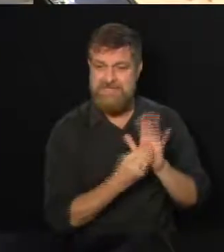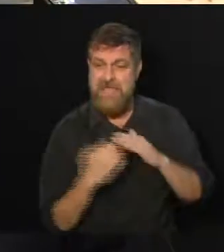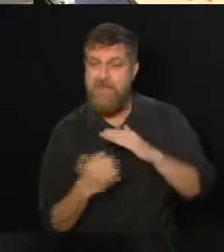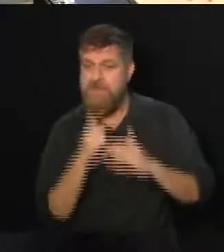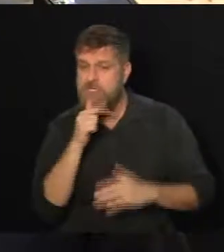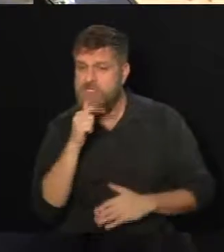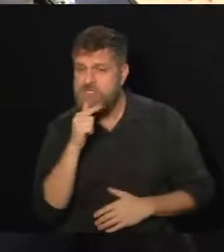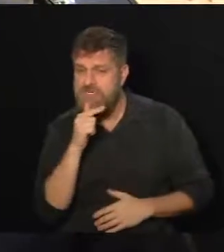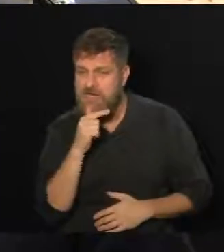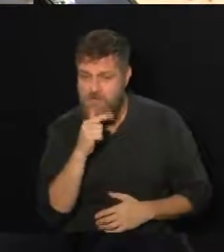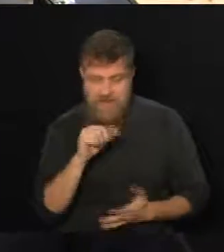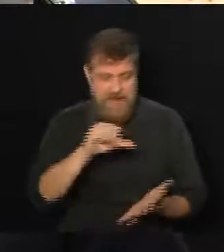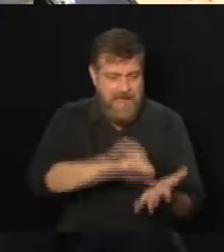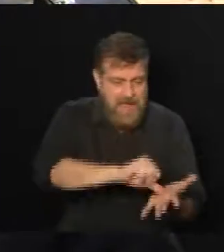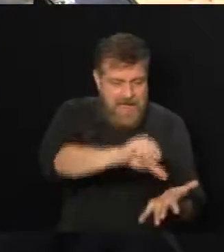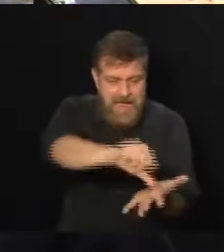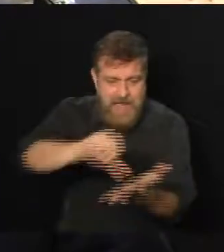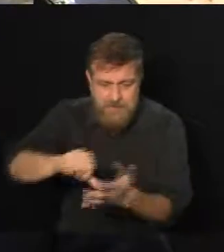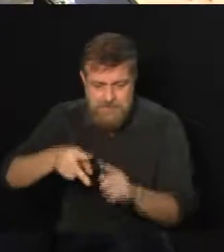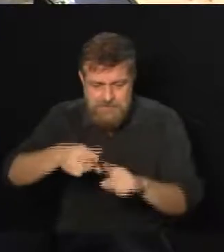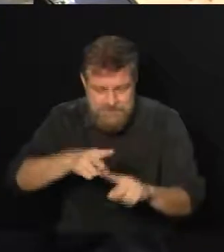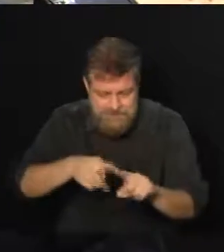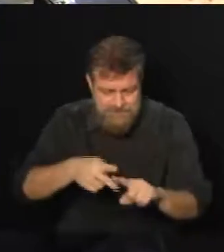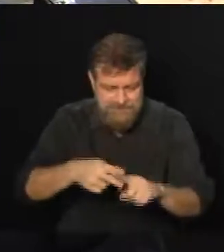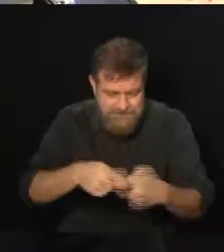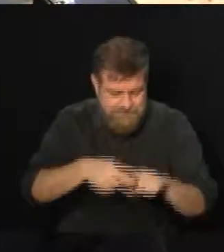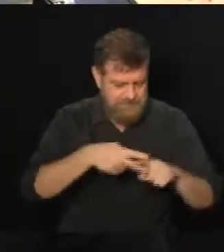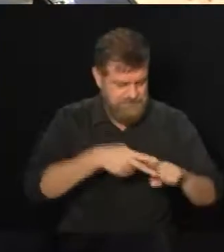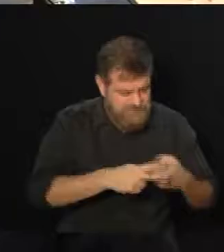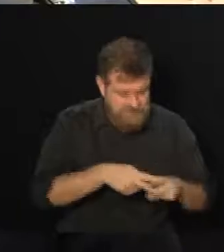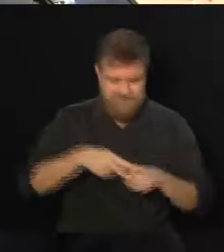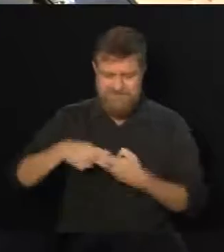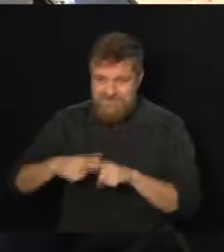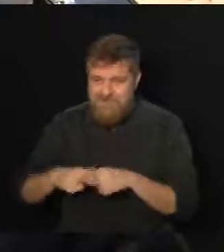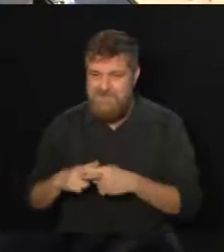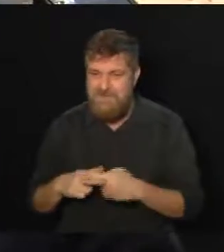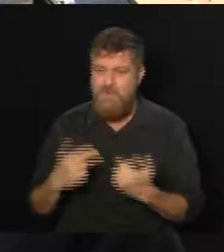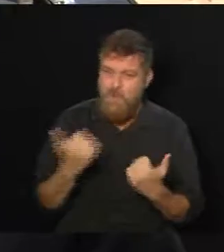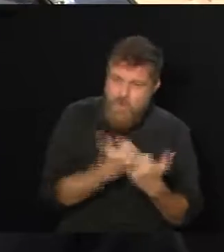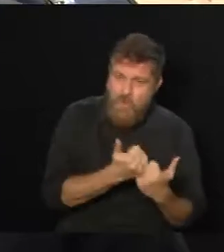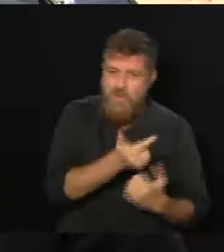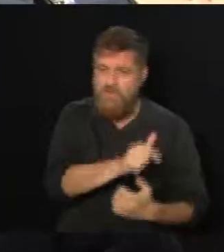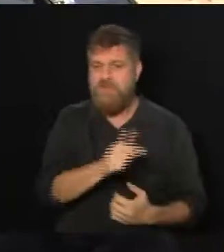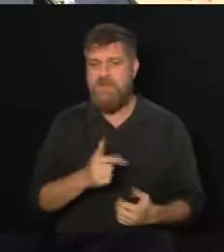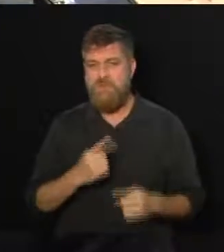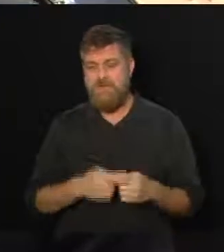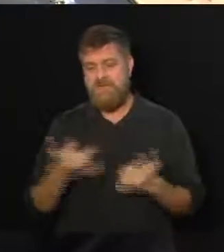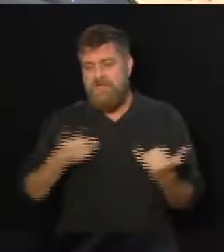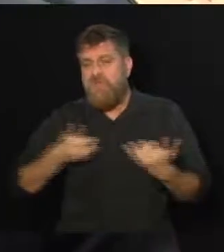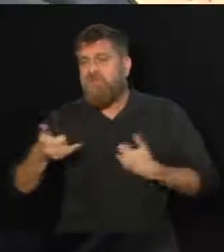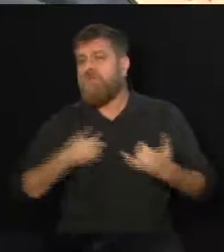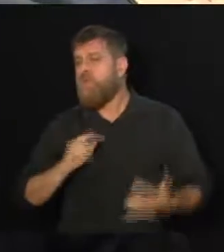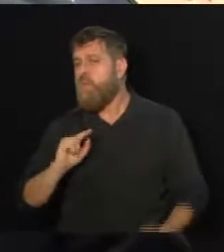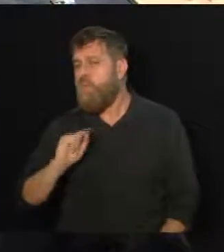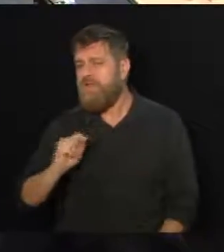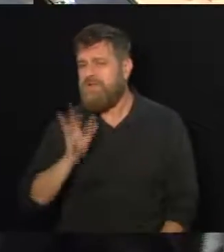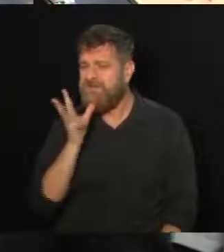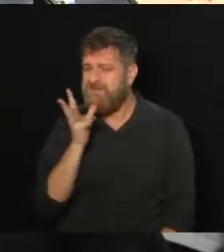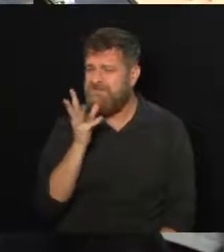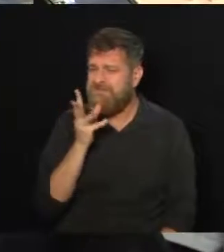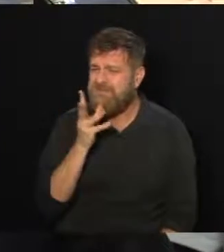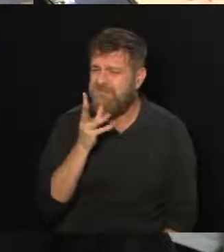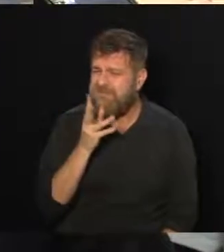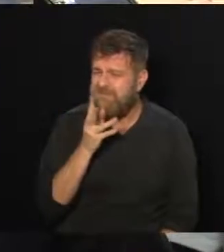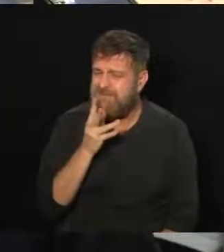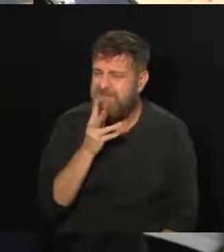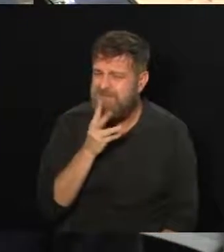que precisa ser arrumado, ser refeito. Porque o que nós tivemos da informação foi que demorou